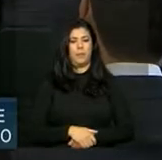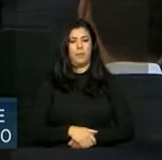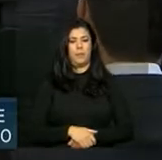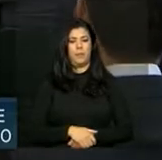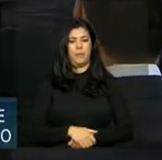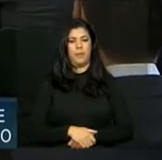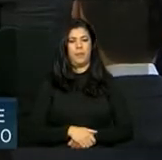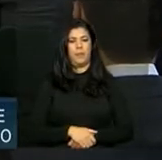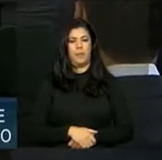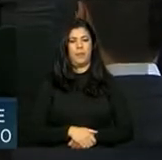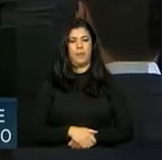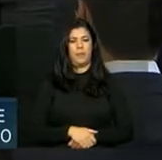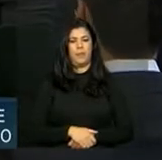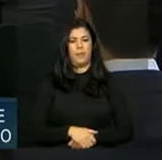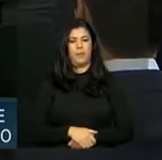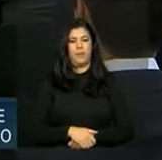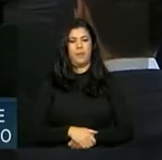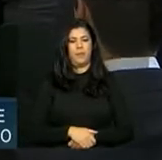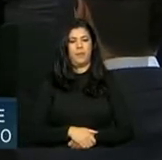a